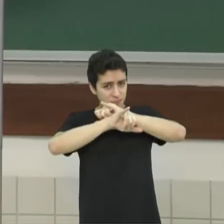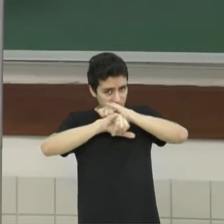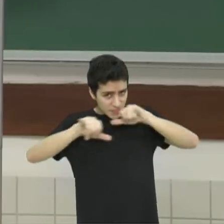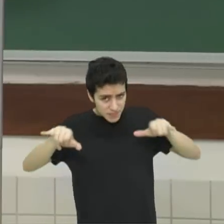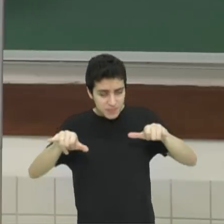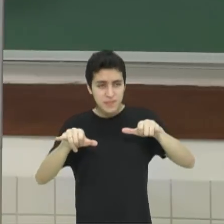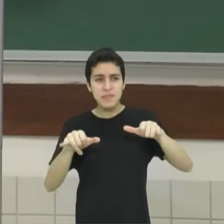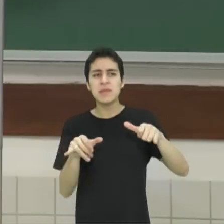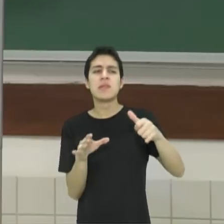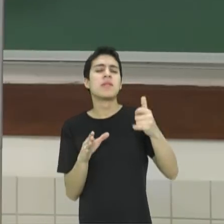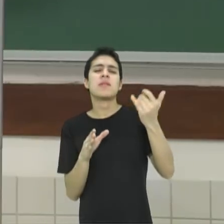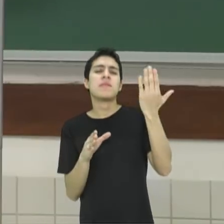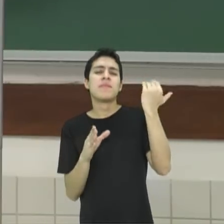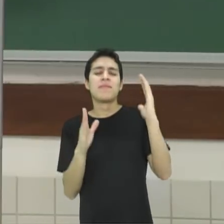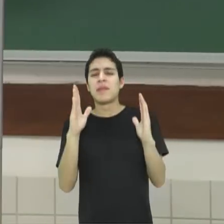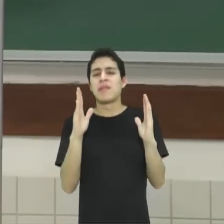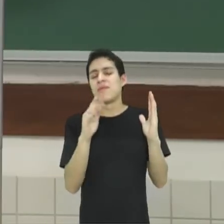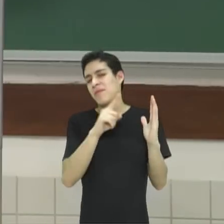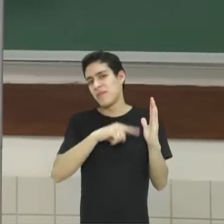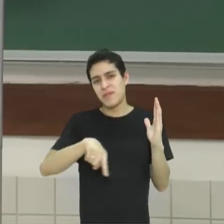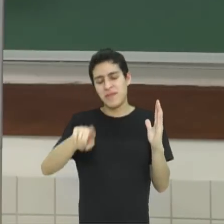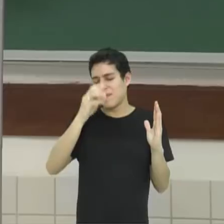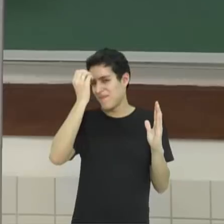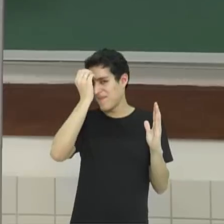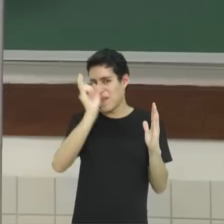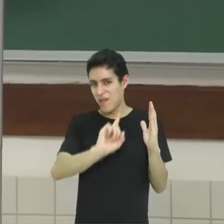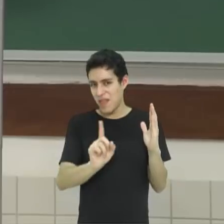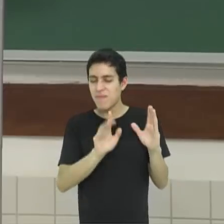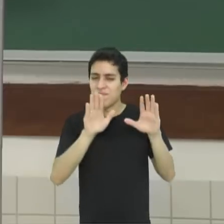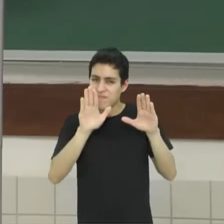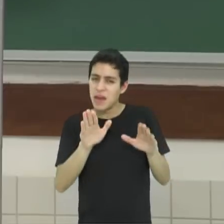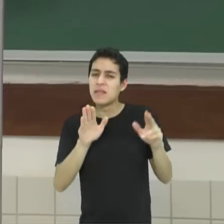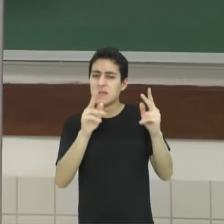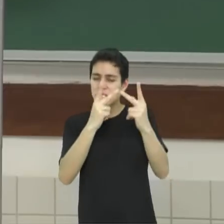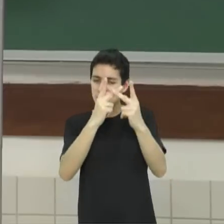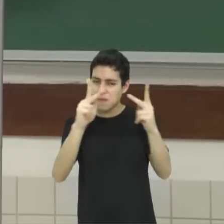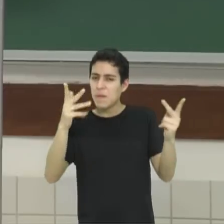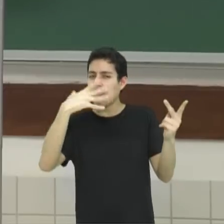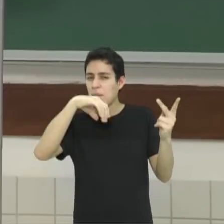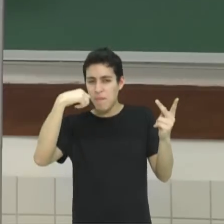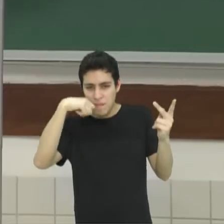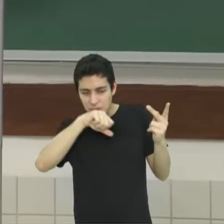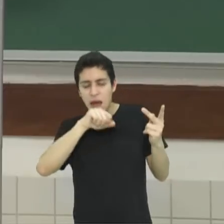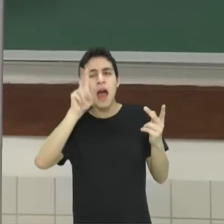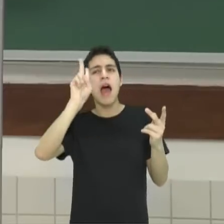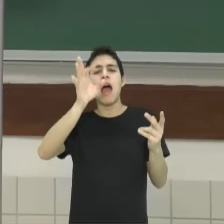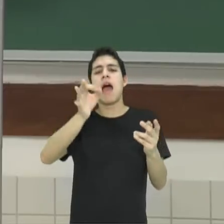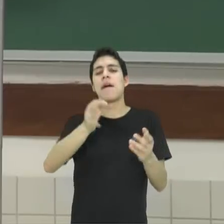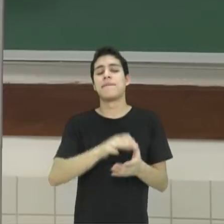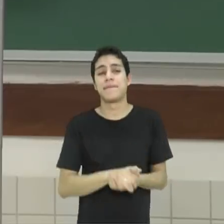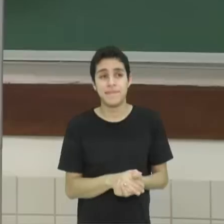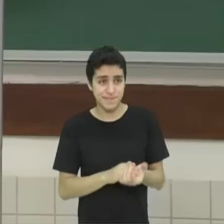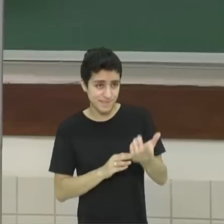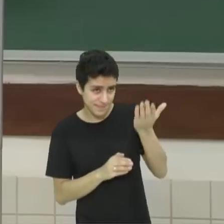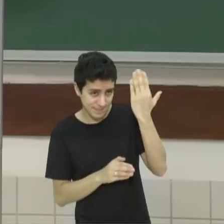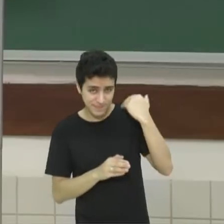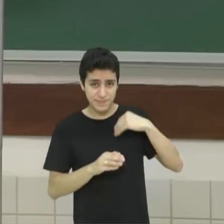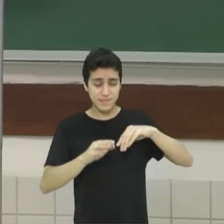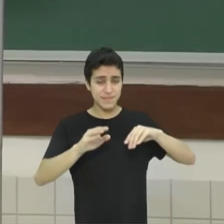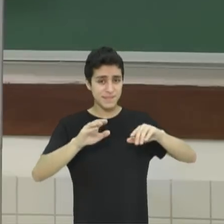um tempo que vocês não se lembram, mas os pais de vocês lembram muito bem. Havia uma propaganda na TV que era